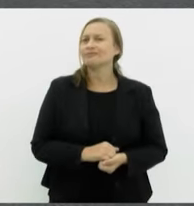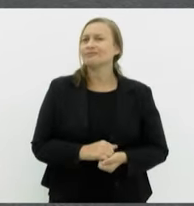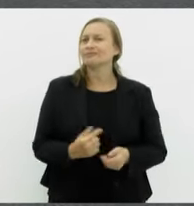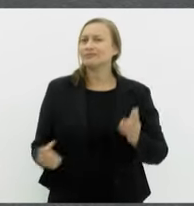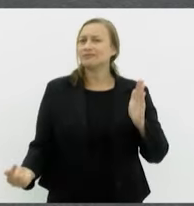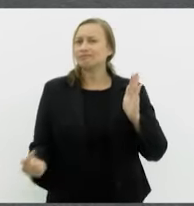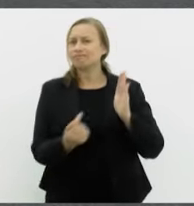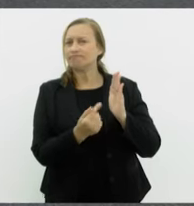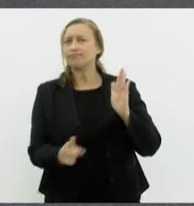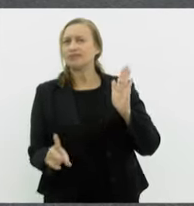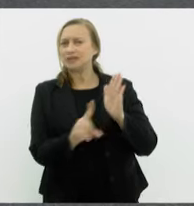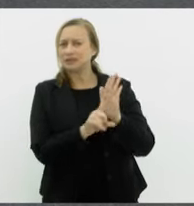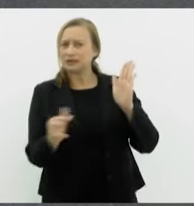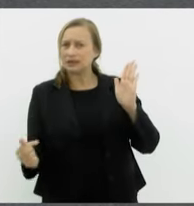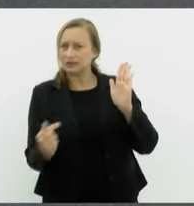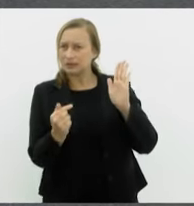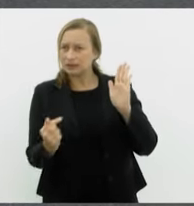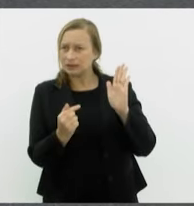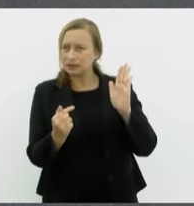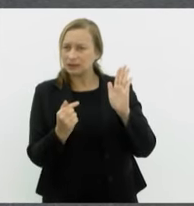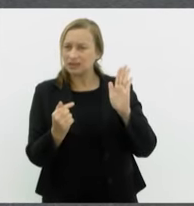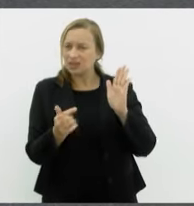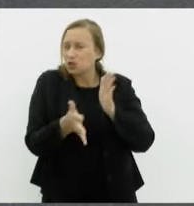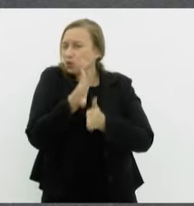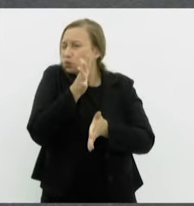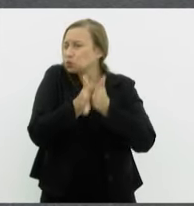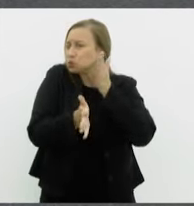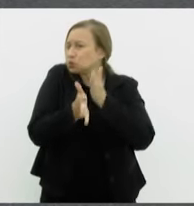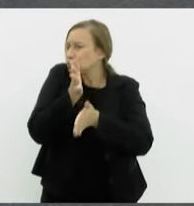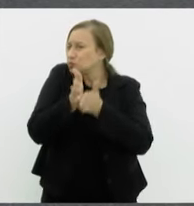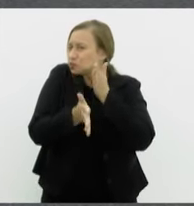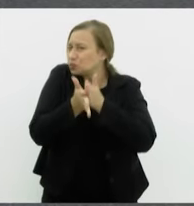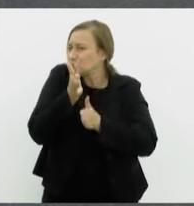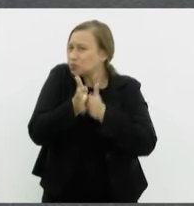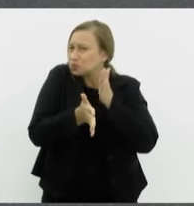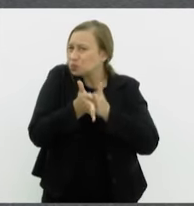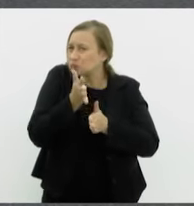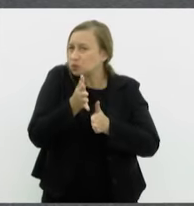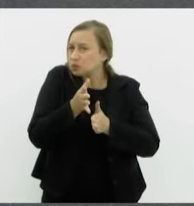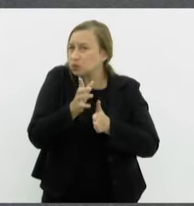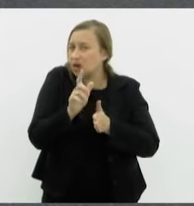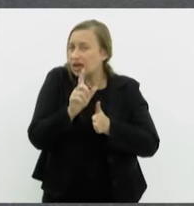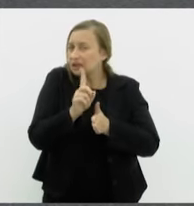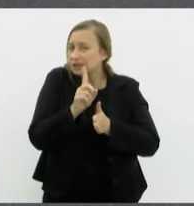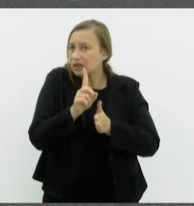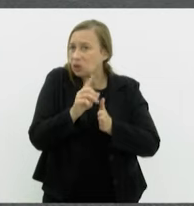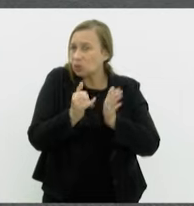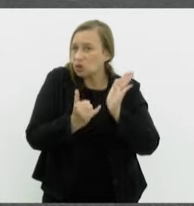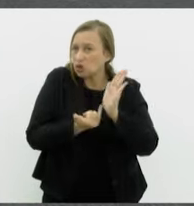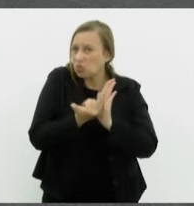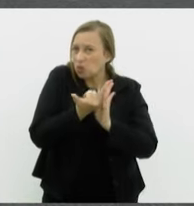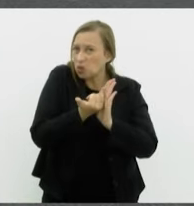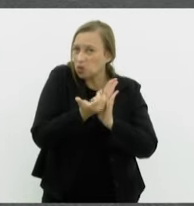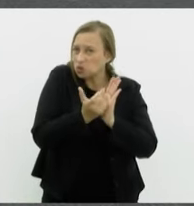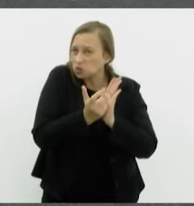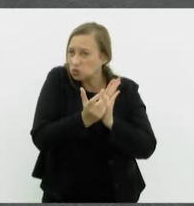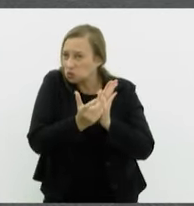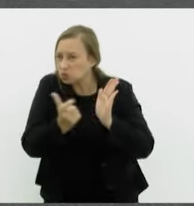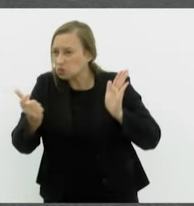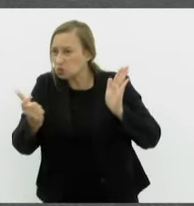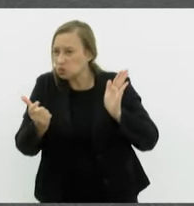lei é uma lei complexa. Ela não aumenta o imposto em nenhum único